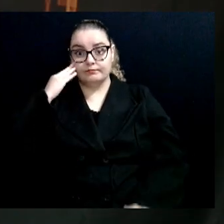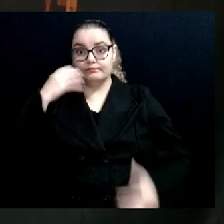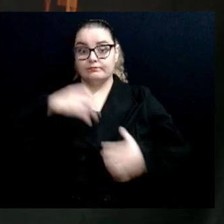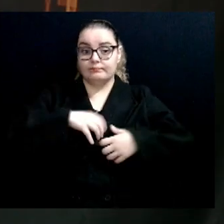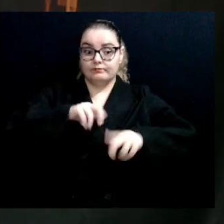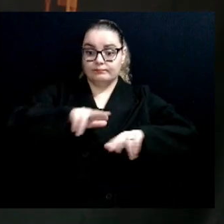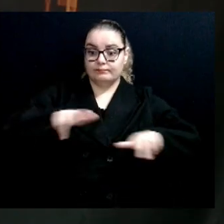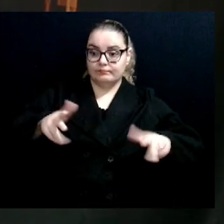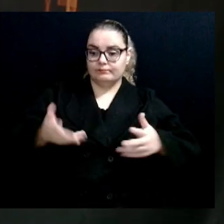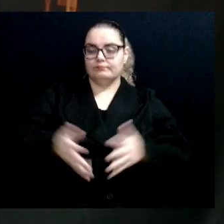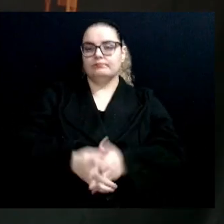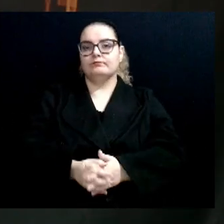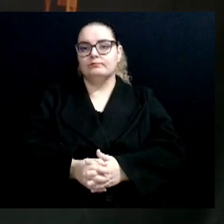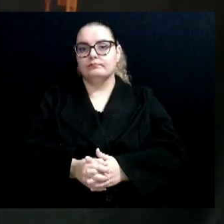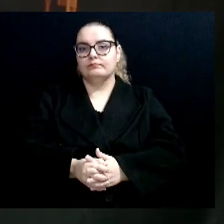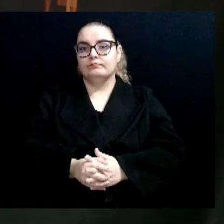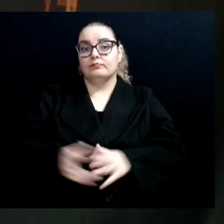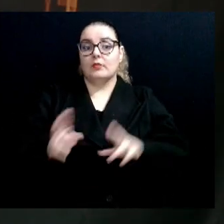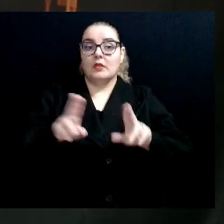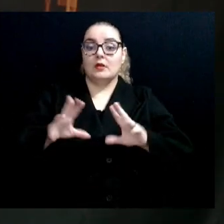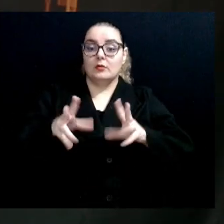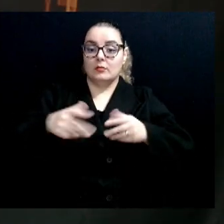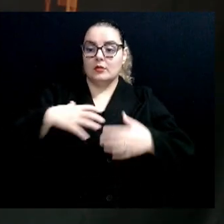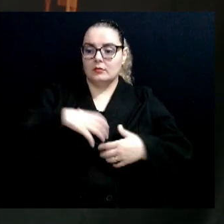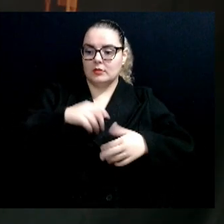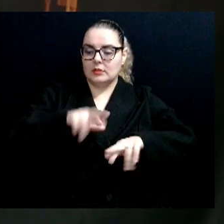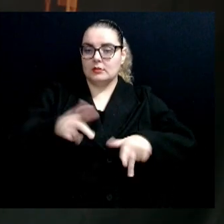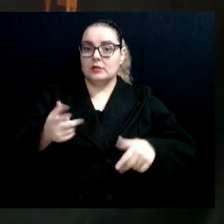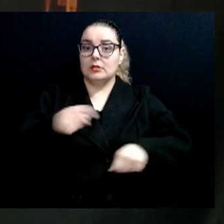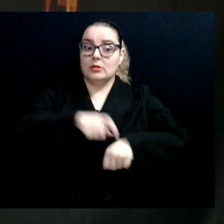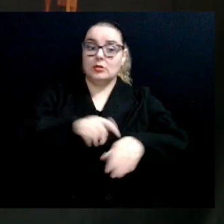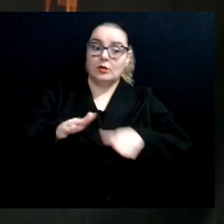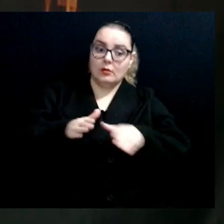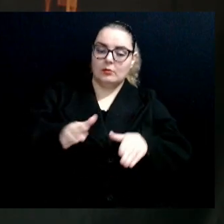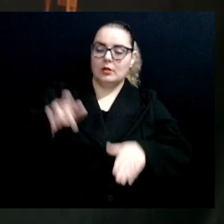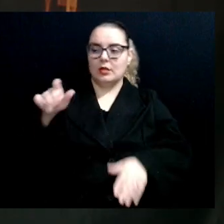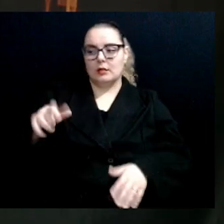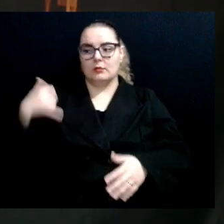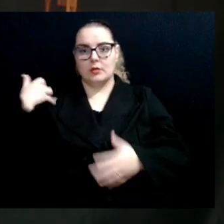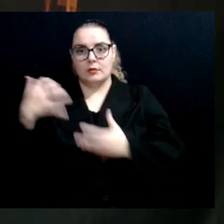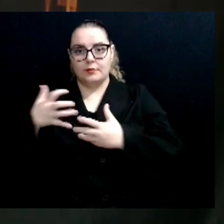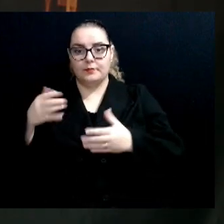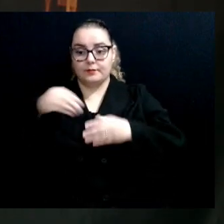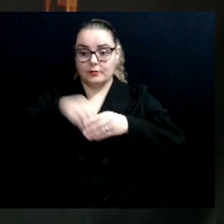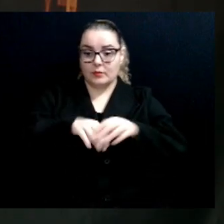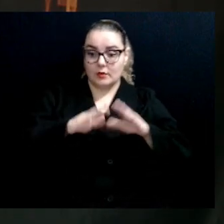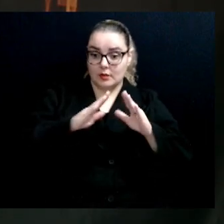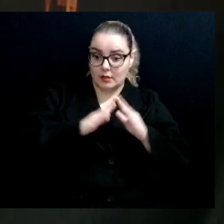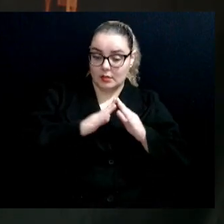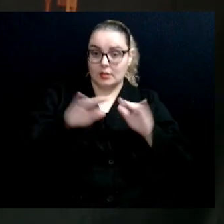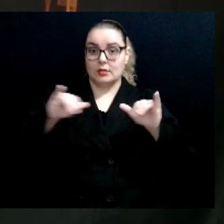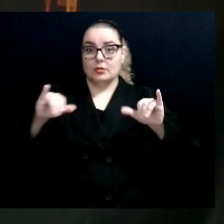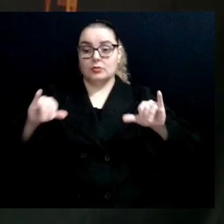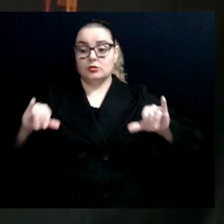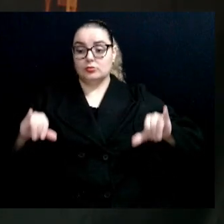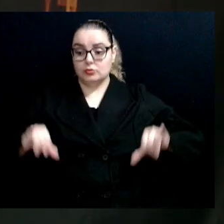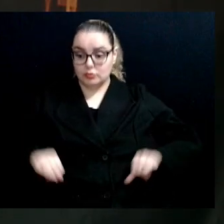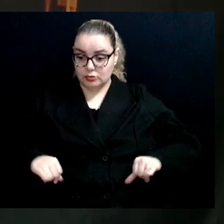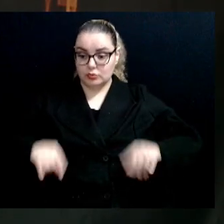a nomear todas elas. E no momento em que essa pessoa idosa está dentro de casa, ela sofre uma